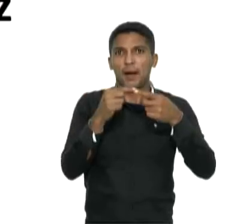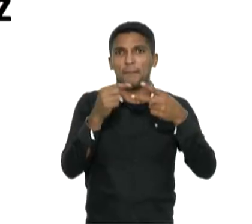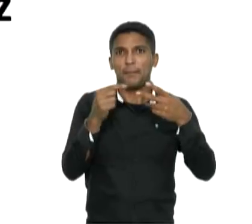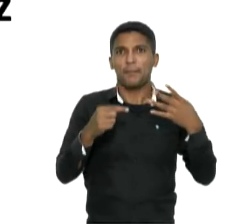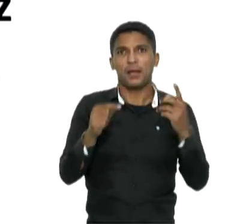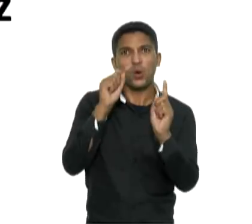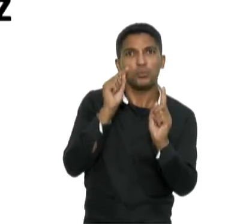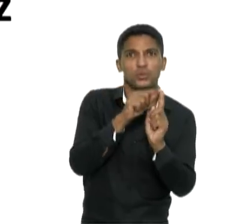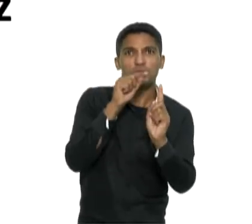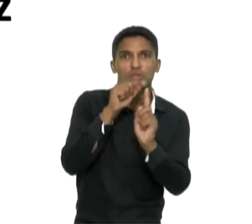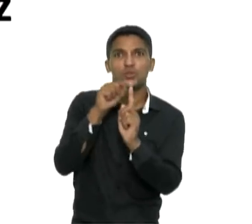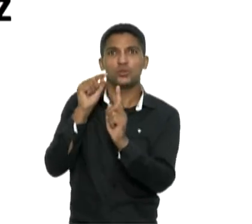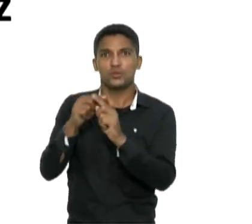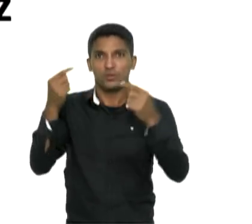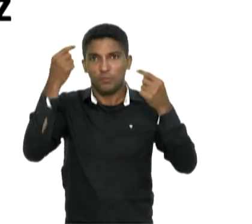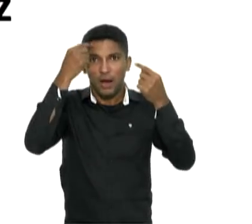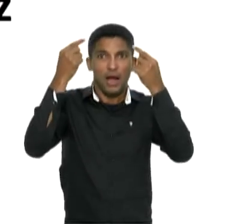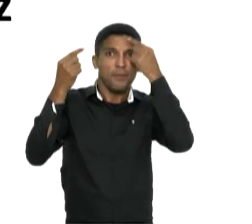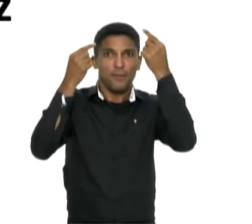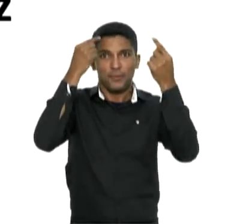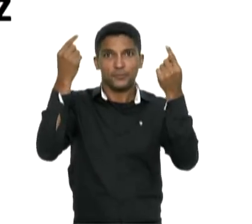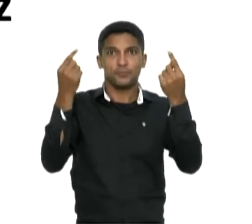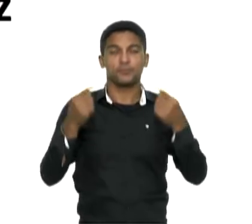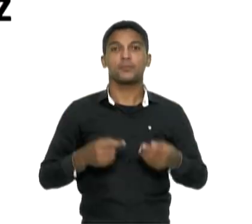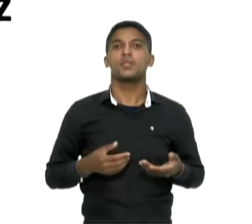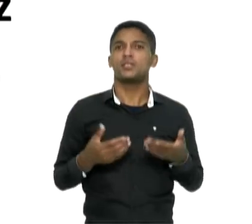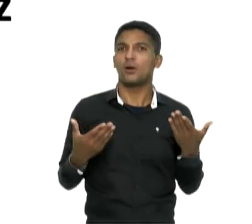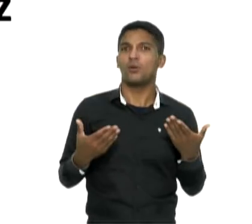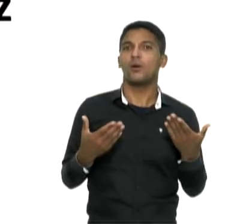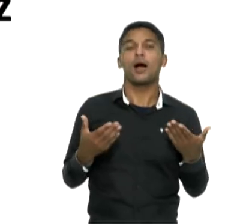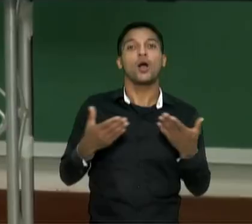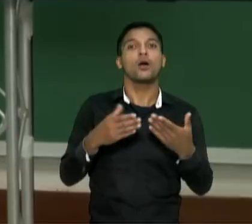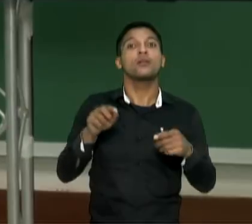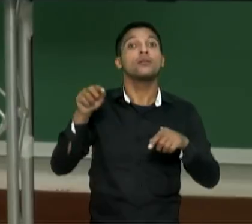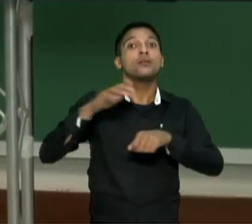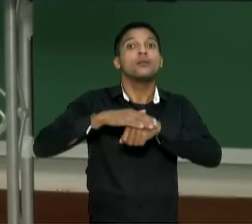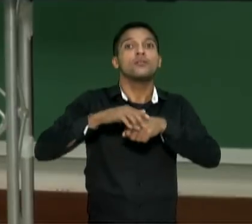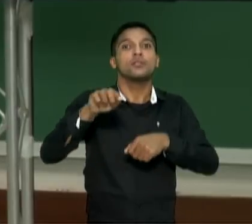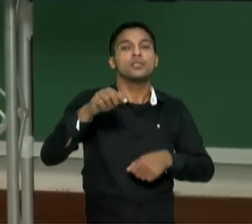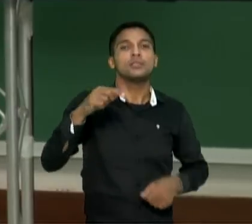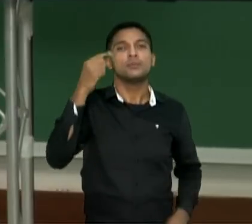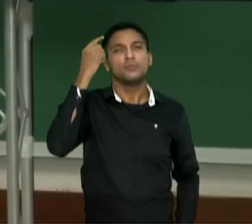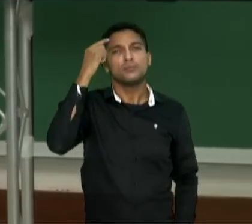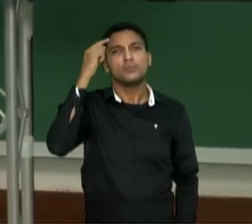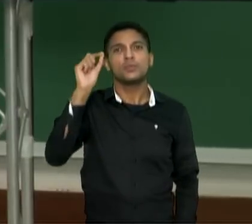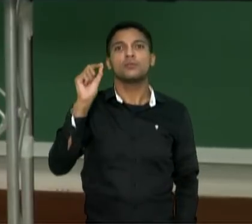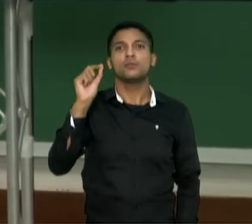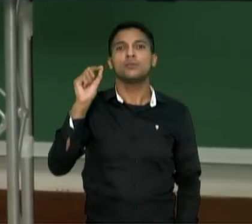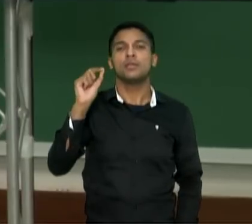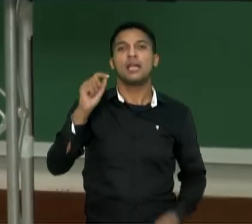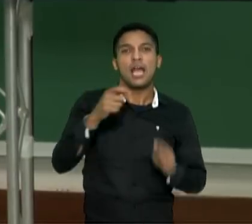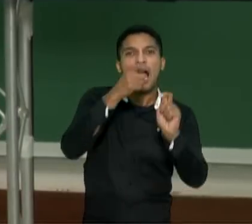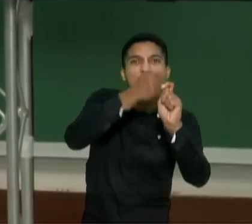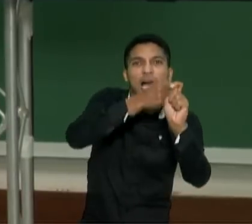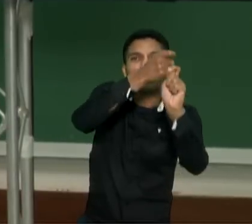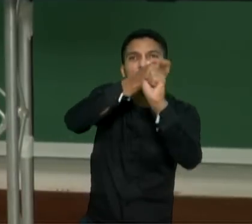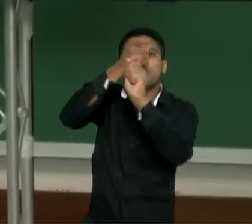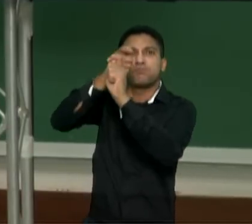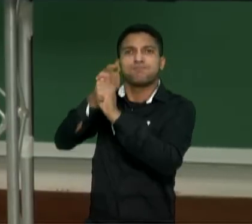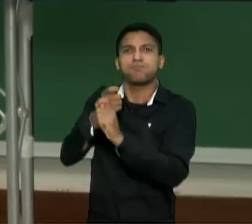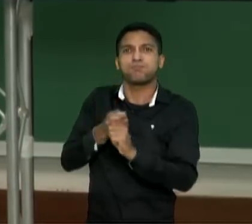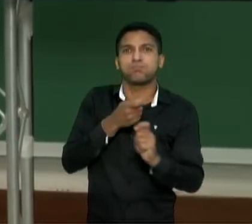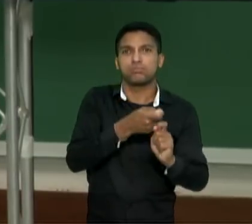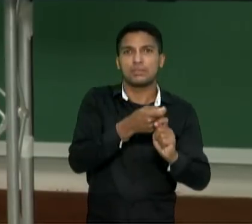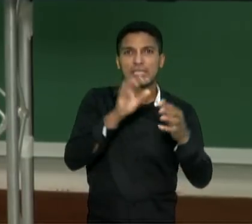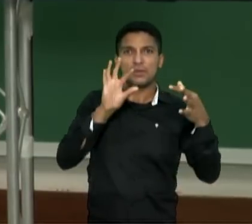Adicionar mais razão ou mais emoção. Agora, aquela de refletir um pouco sobre isso. Então, por exemplo, a razão, a gente diz